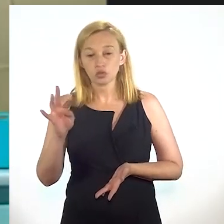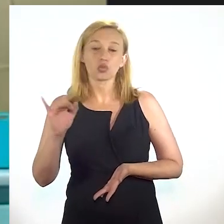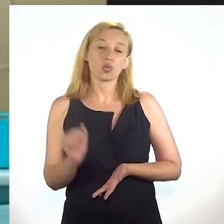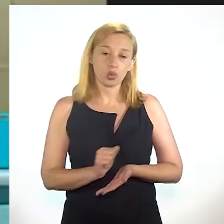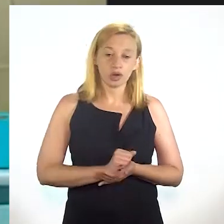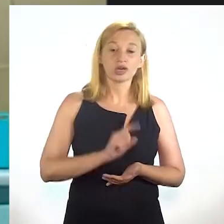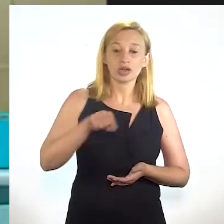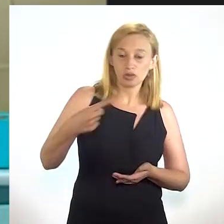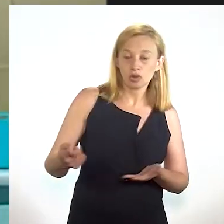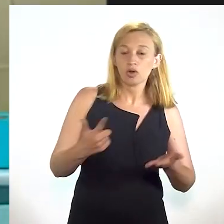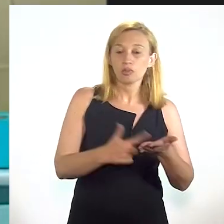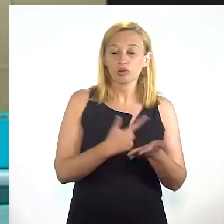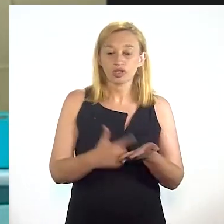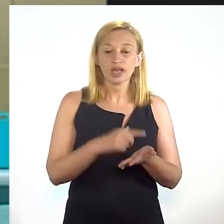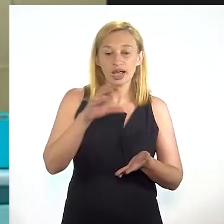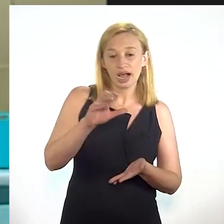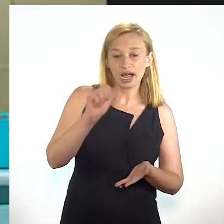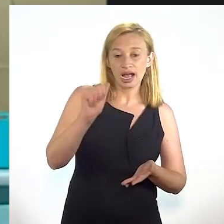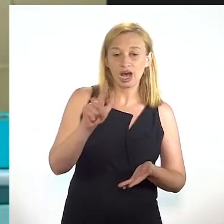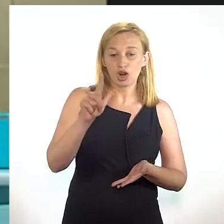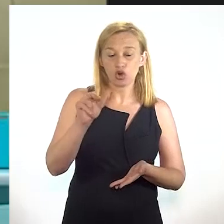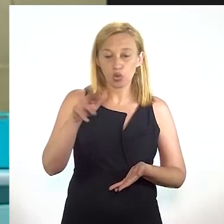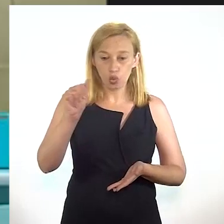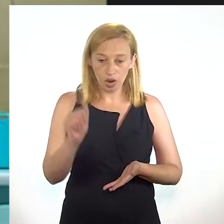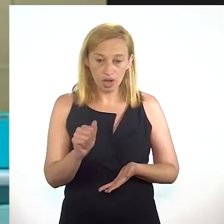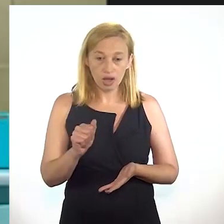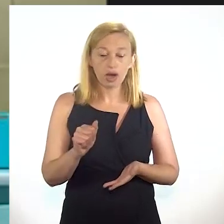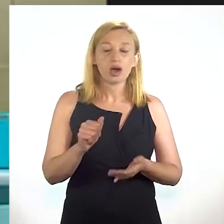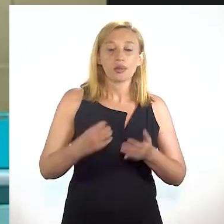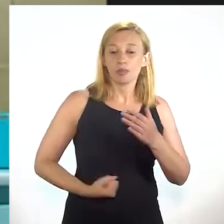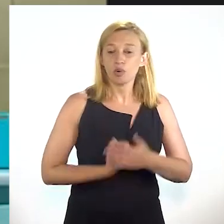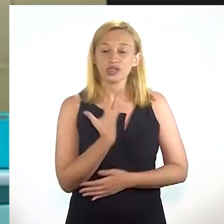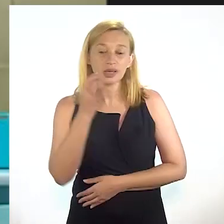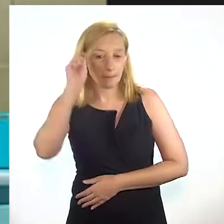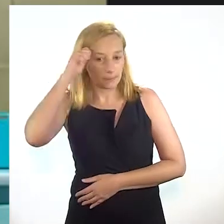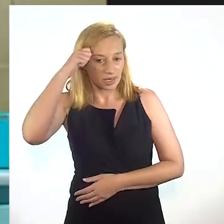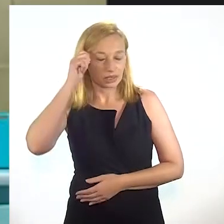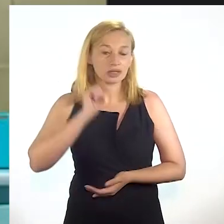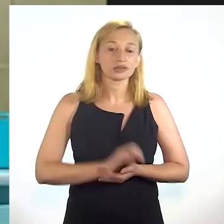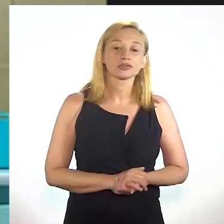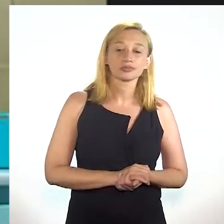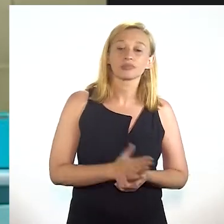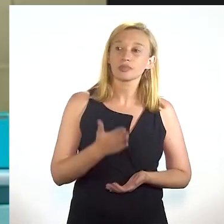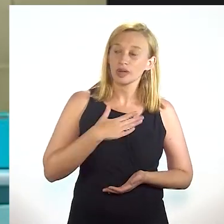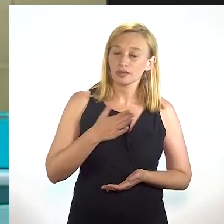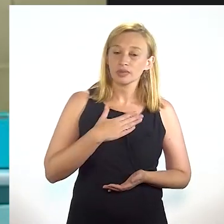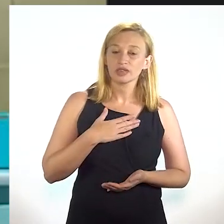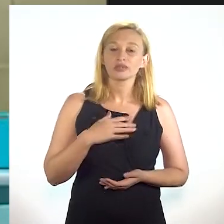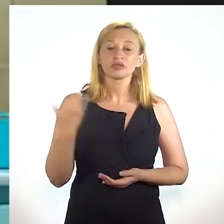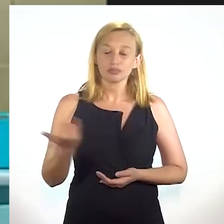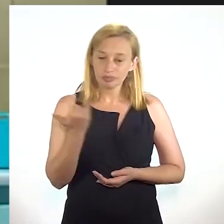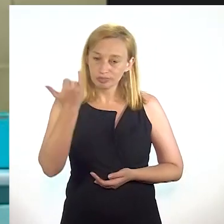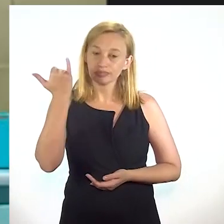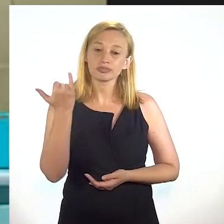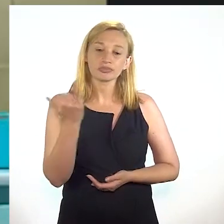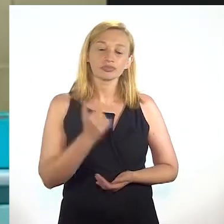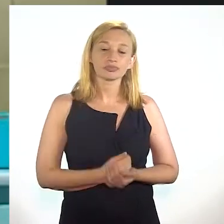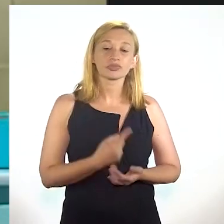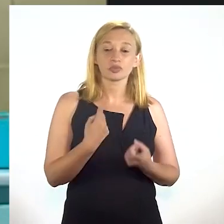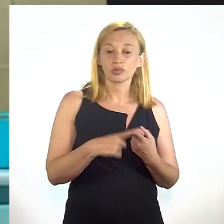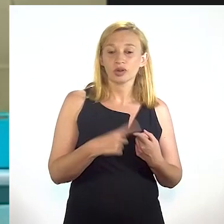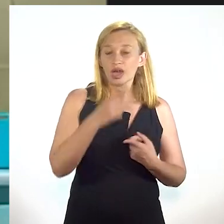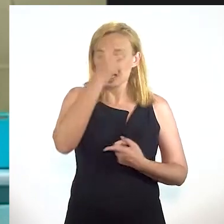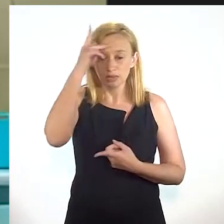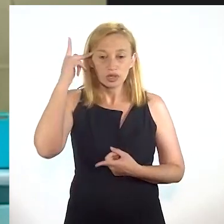Literatura, e a outra é da IP Amarelo no projeto Calunga, Poesia Preta. Então, assim, isso para mim foi